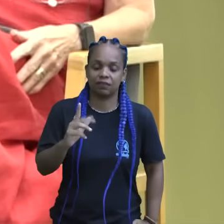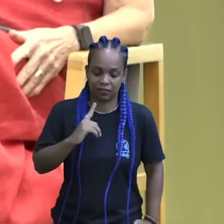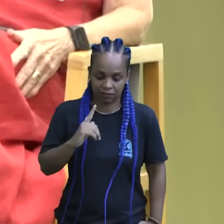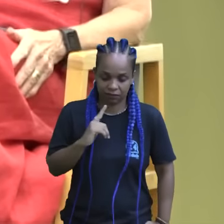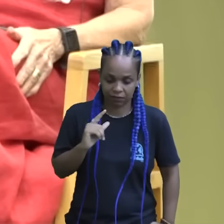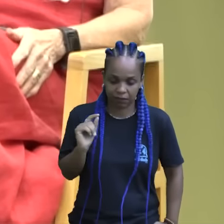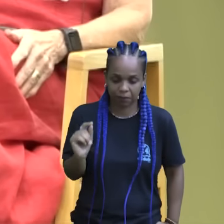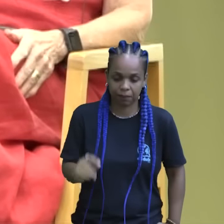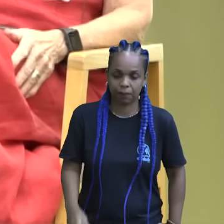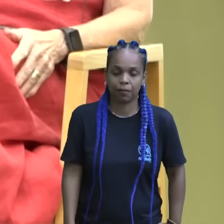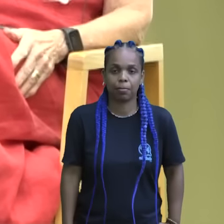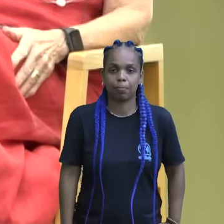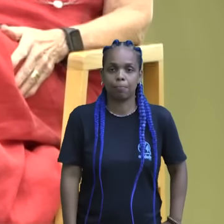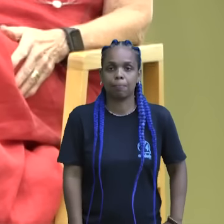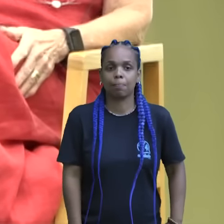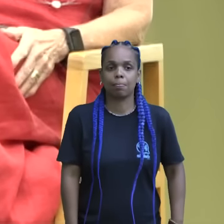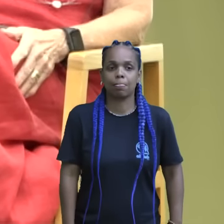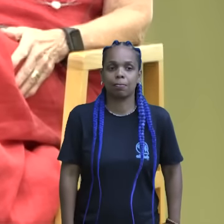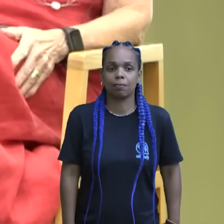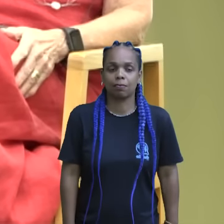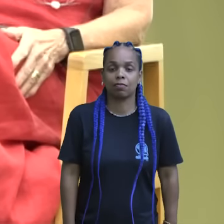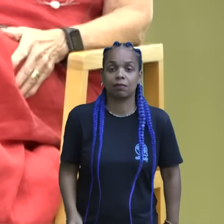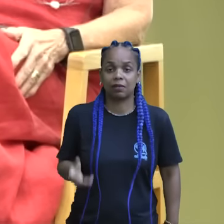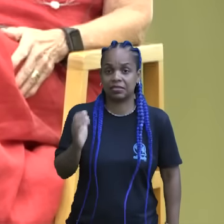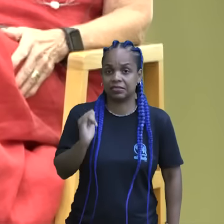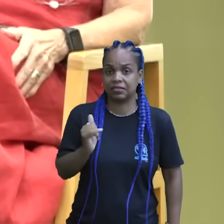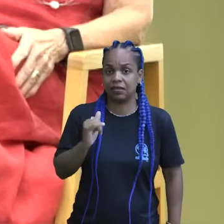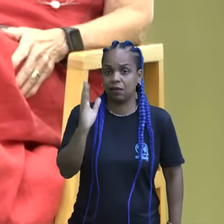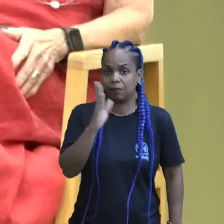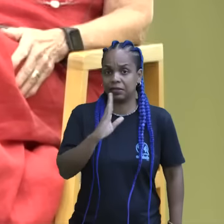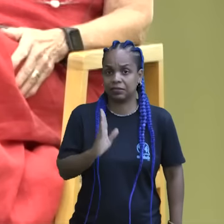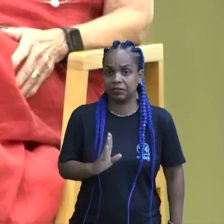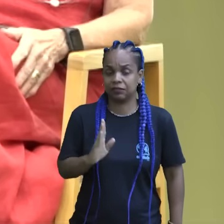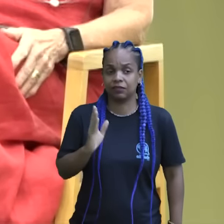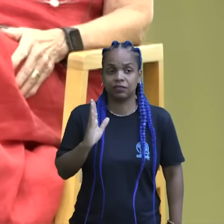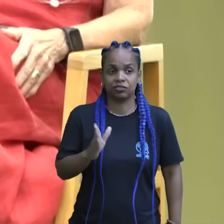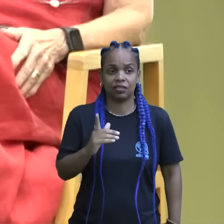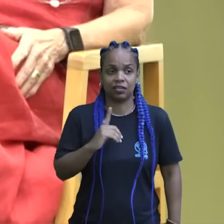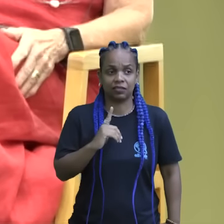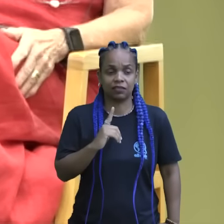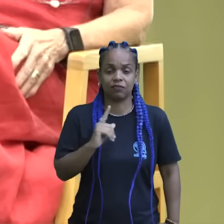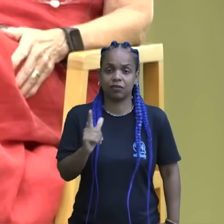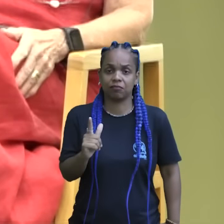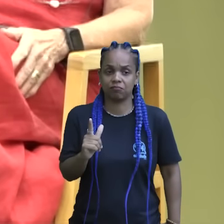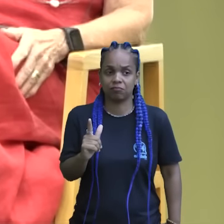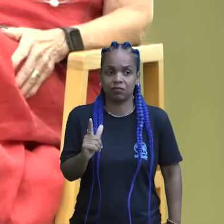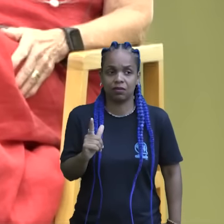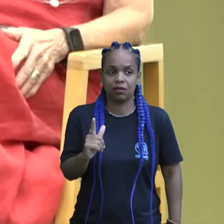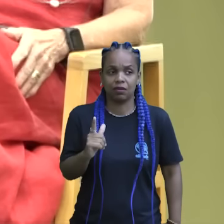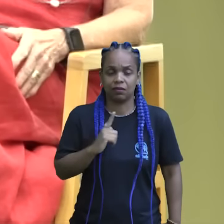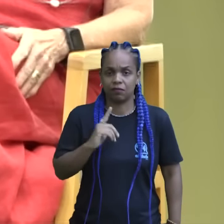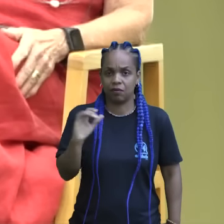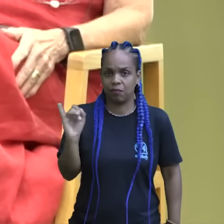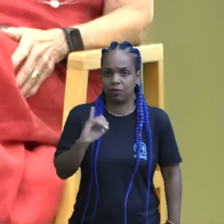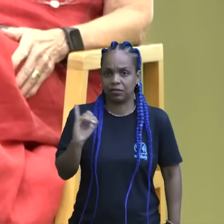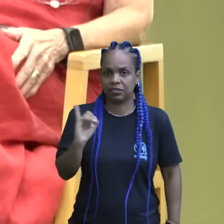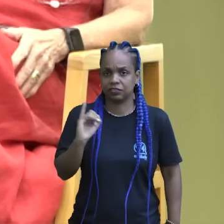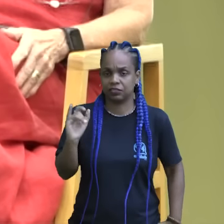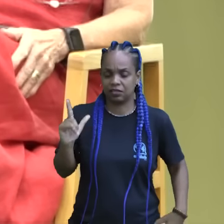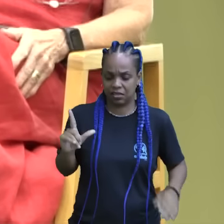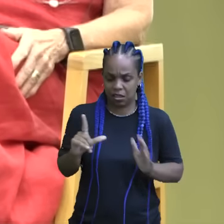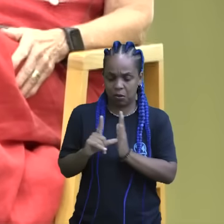Madame Bovary que podia ser muito encontrado nas lojas do Meyer, né, ele dizia. E é muito triste também que ele não